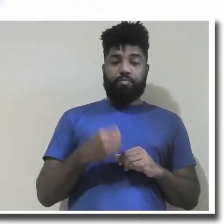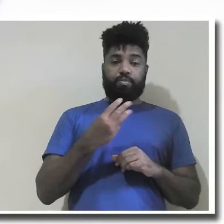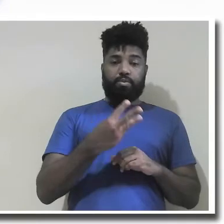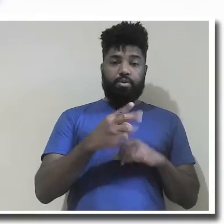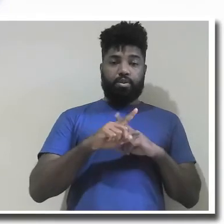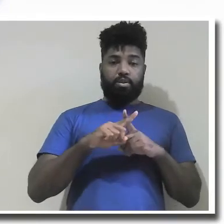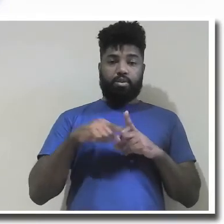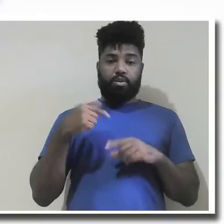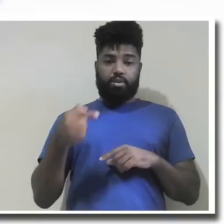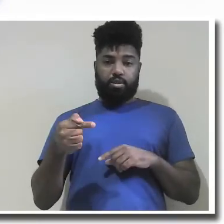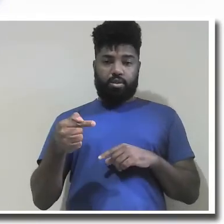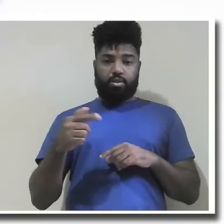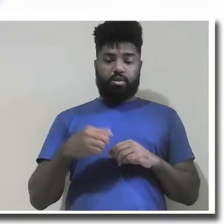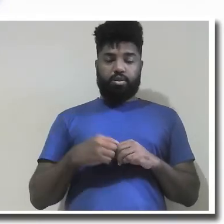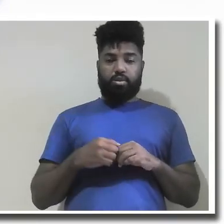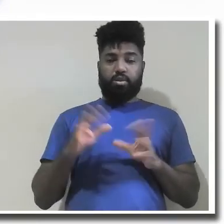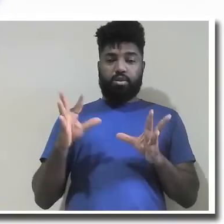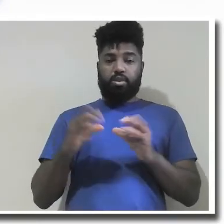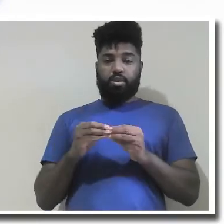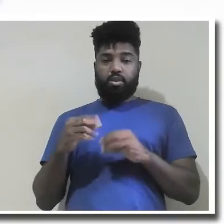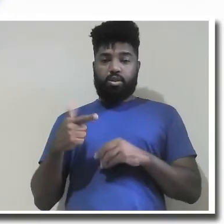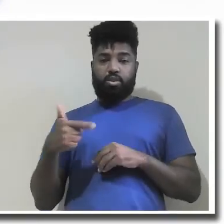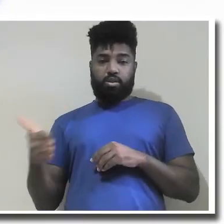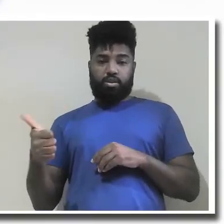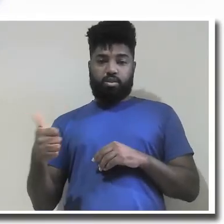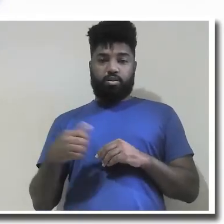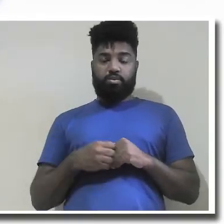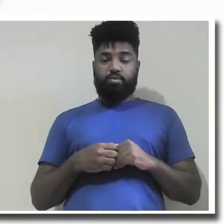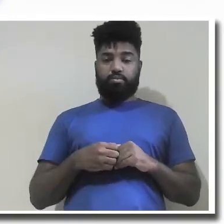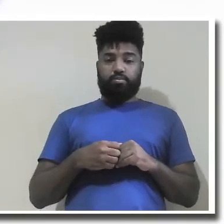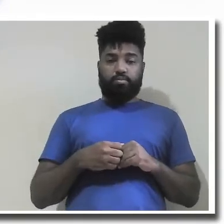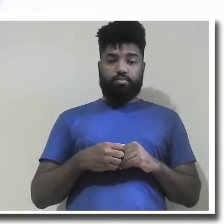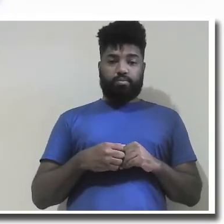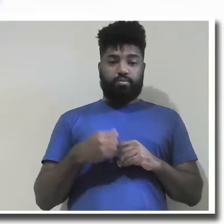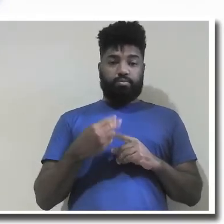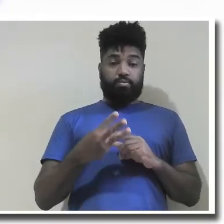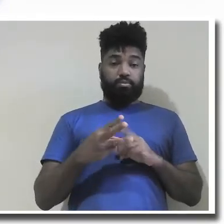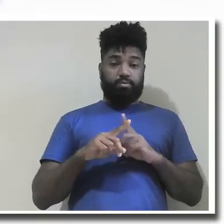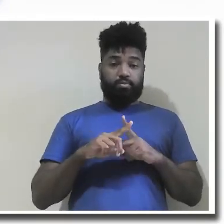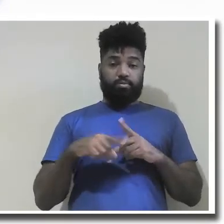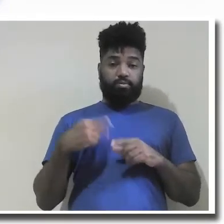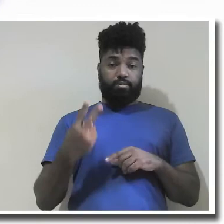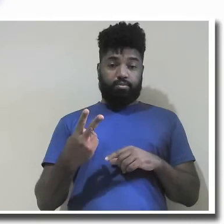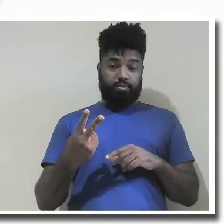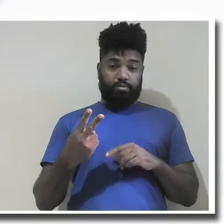3 vezes 7, 21. Mais 3 vezes 2,